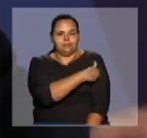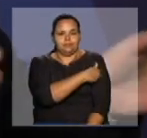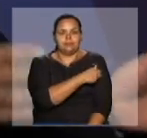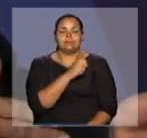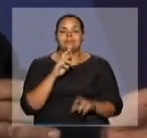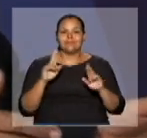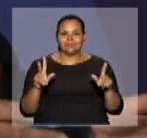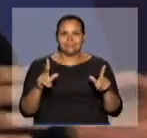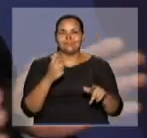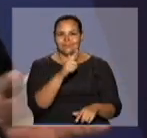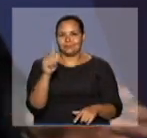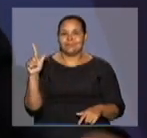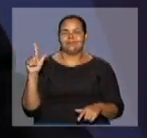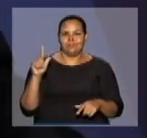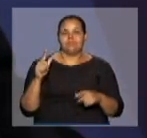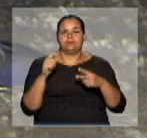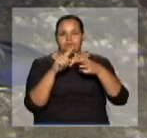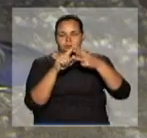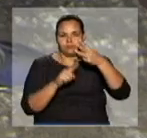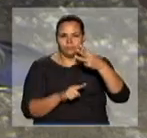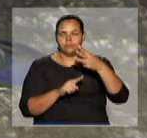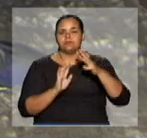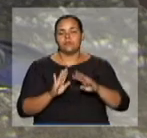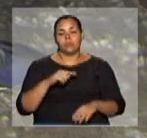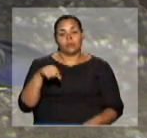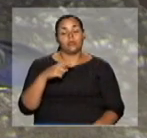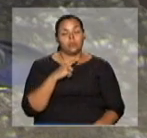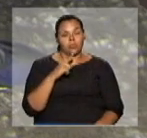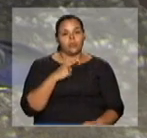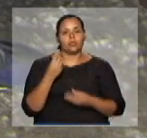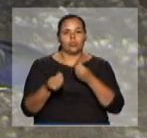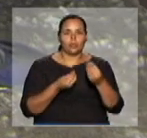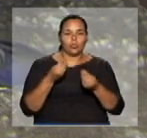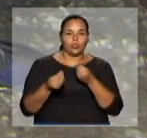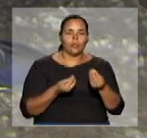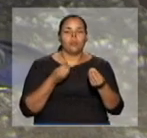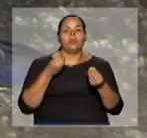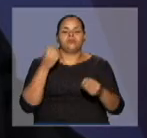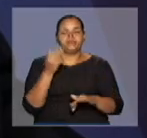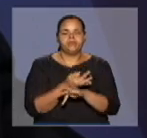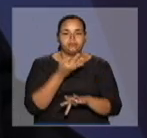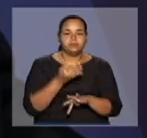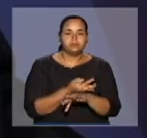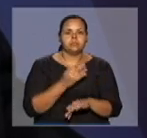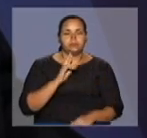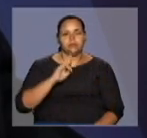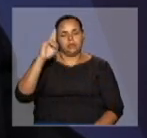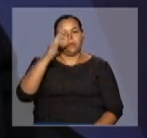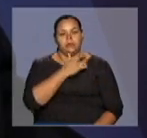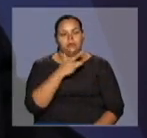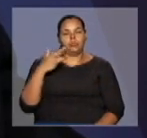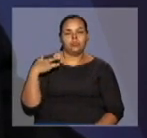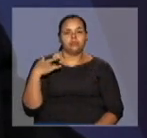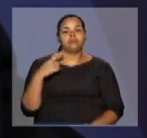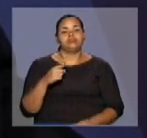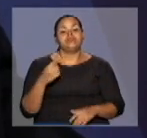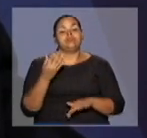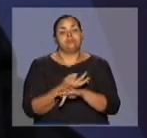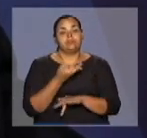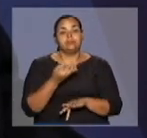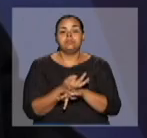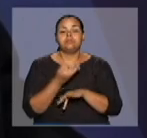vacinação, diferentemente das outras três. Então nós temos como fazer o enfrentamento, as autoridades de saúde têm como fazer